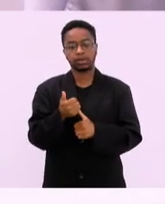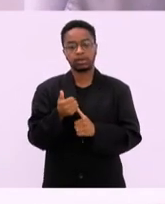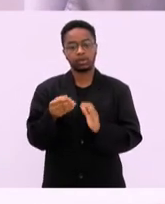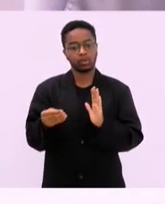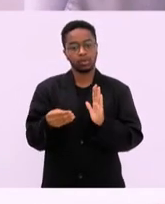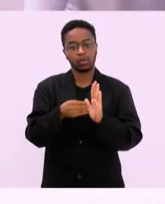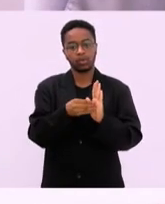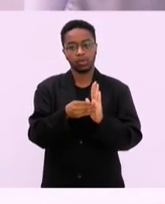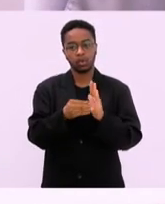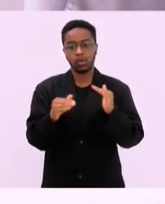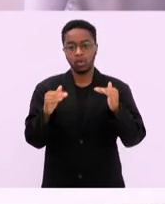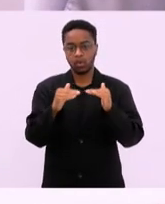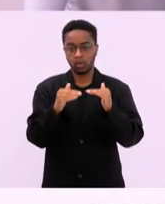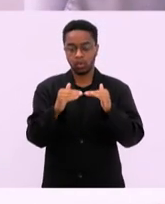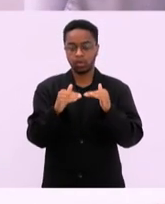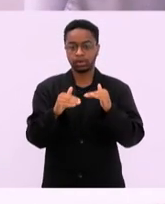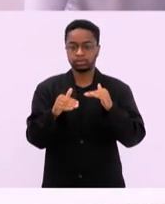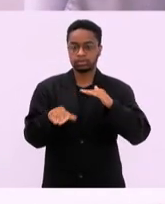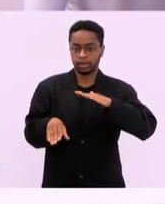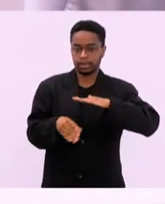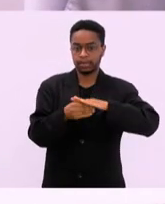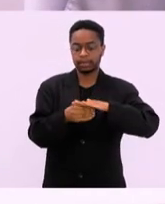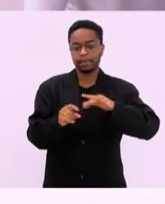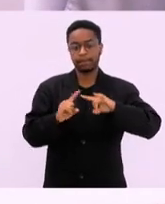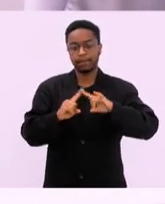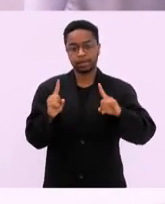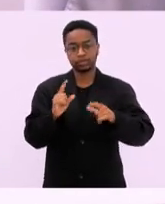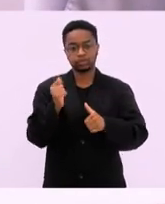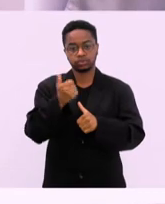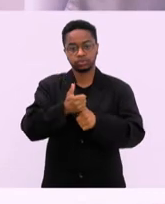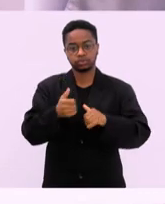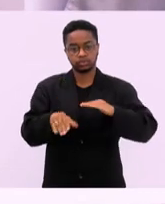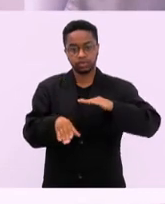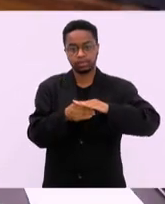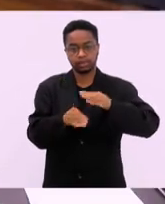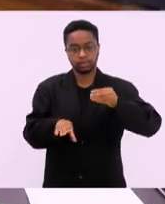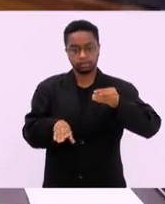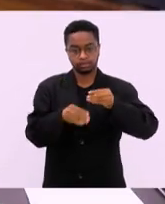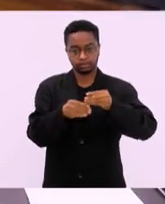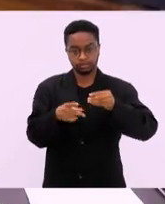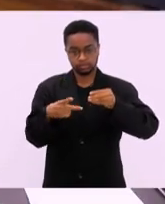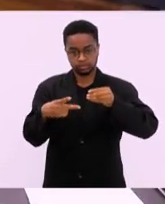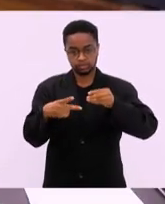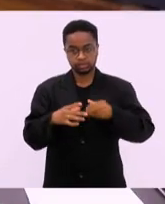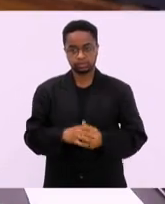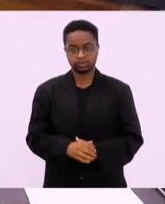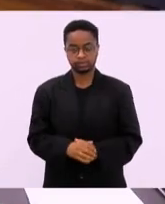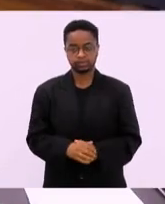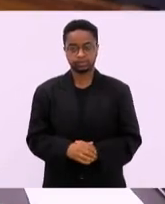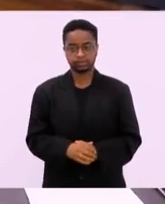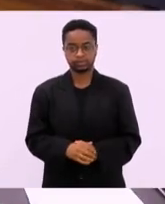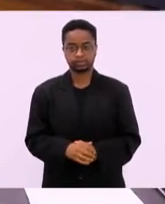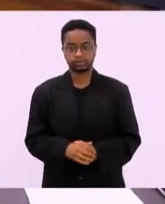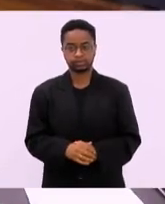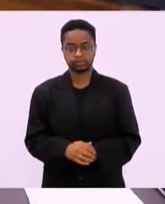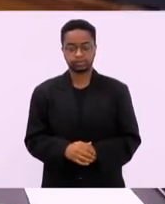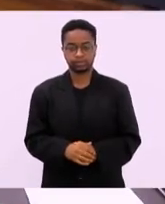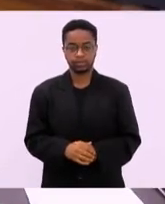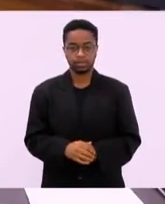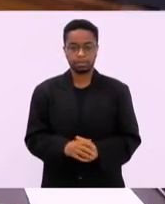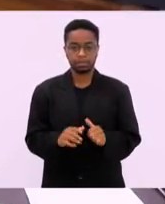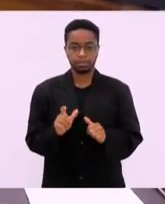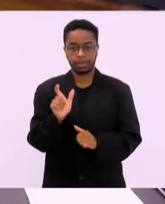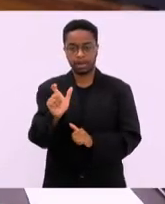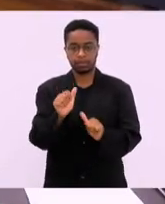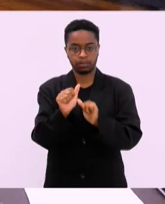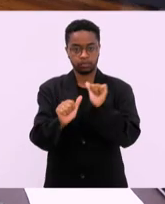É favorável à emenda com subemenda. É favorável à emenda com subemenda. Senhor favorável às emendas com subemenda para incluir